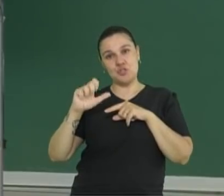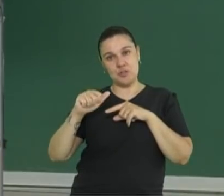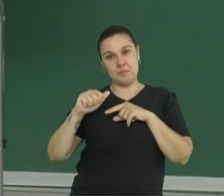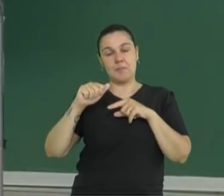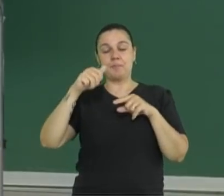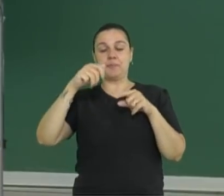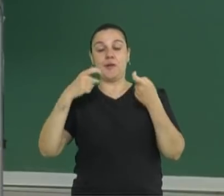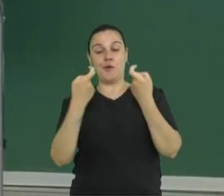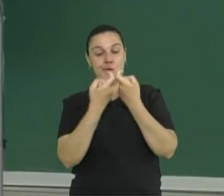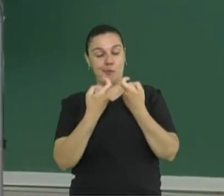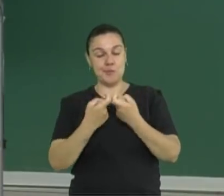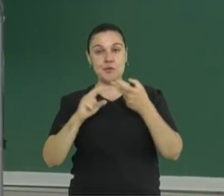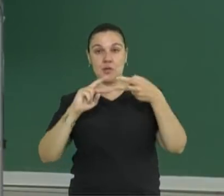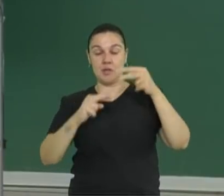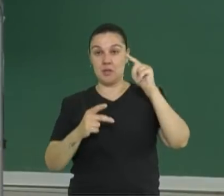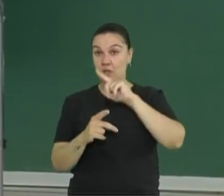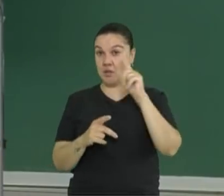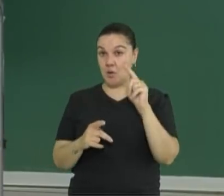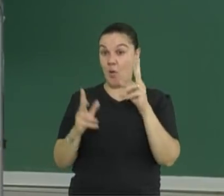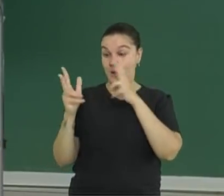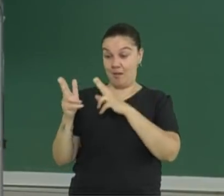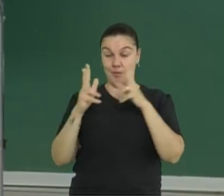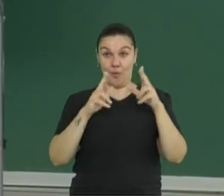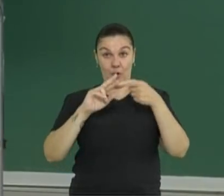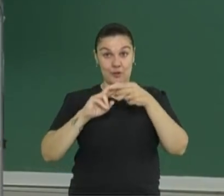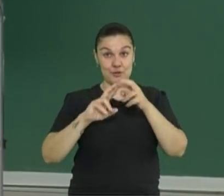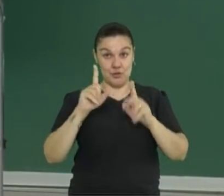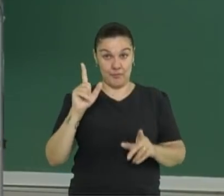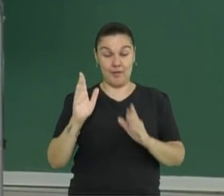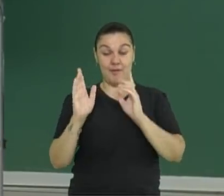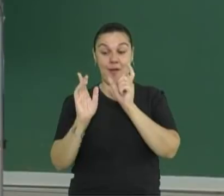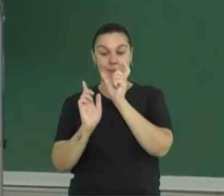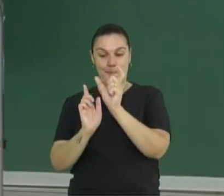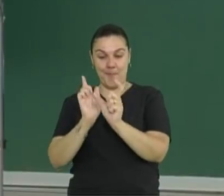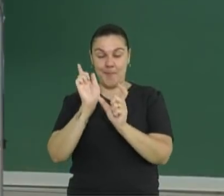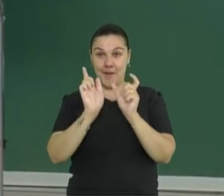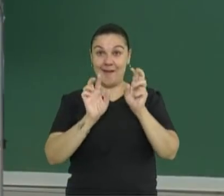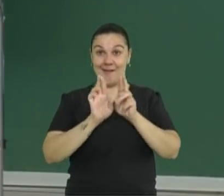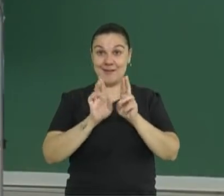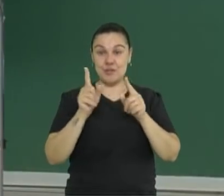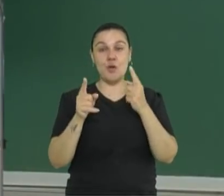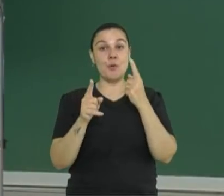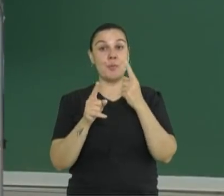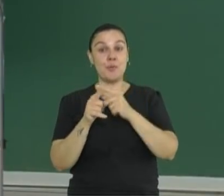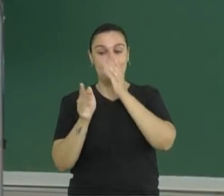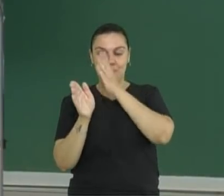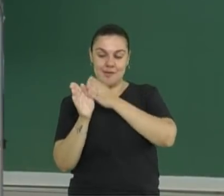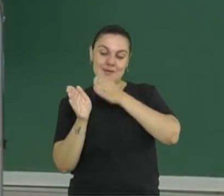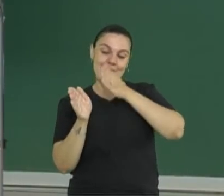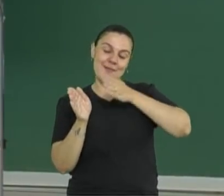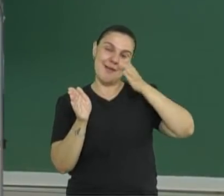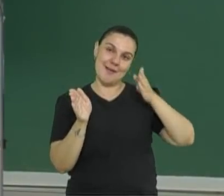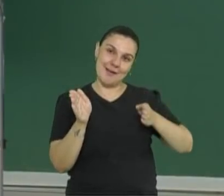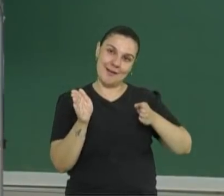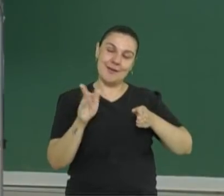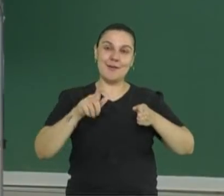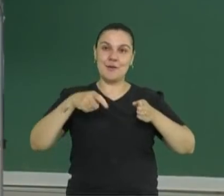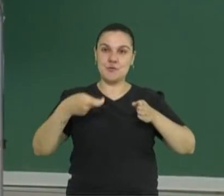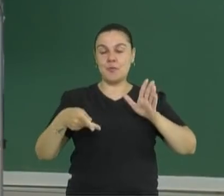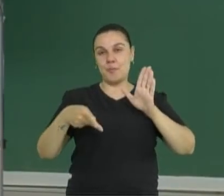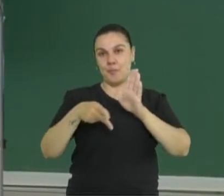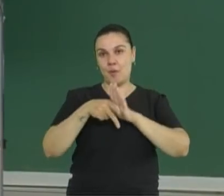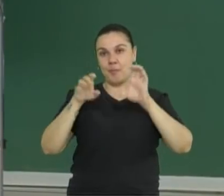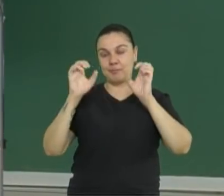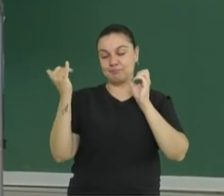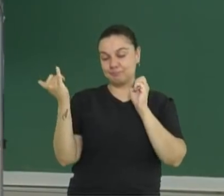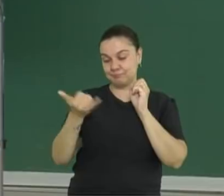cromossomo, DNA. Não são sinônimos, são palavras diferentes porque são estágios diferentes